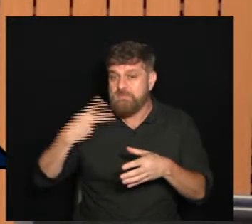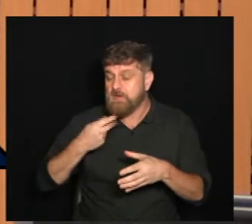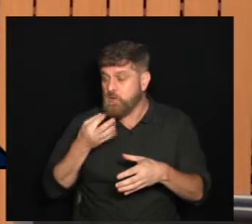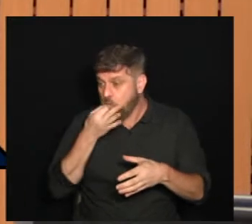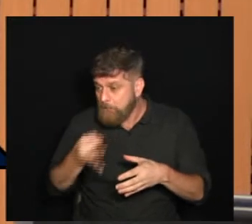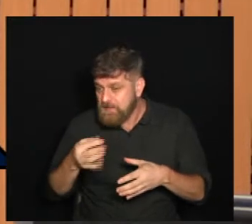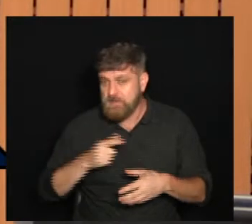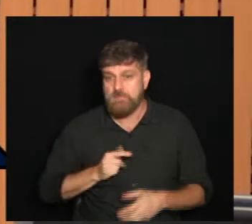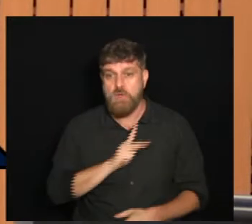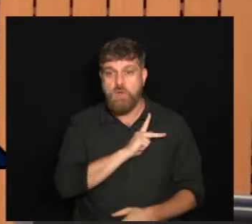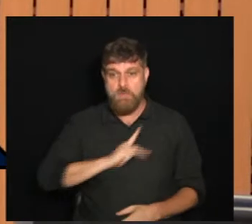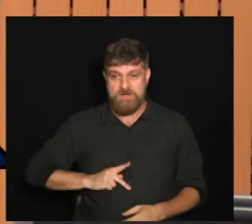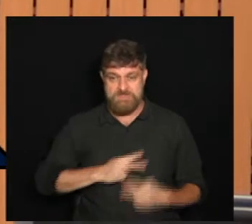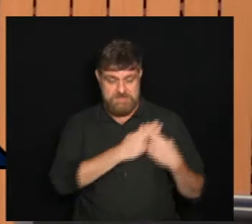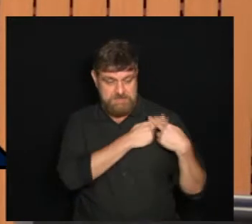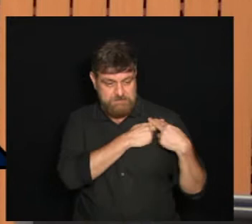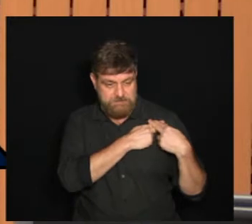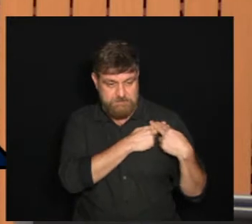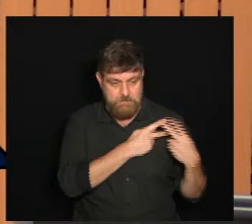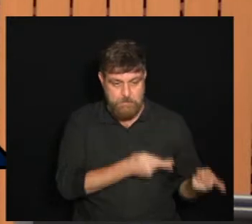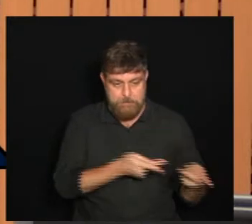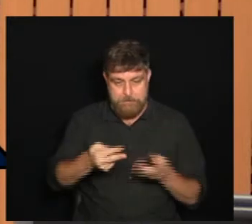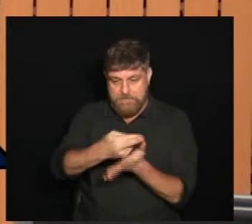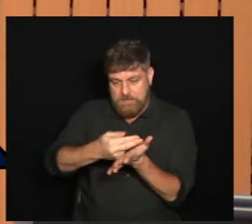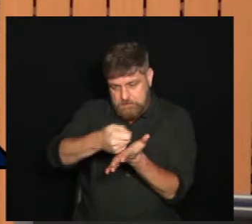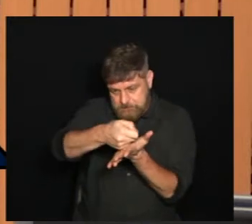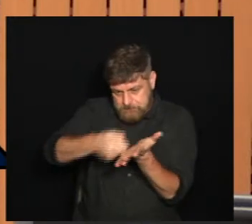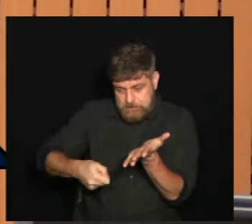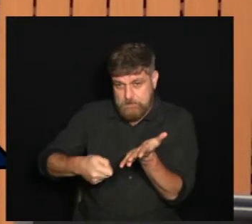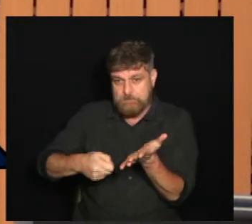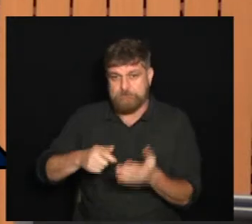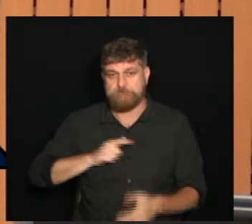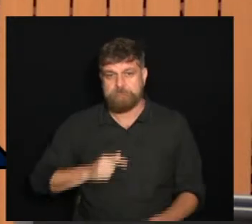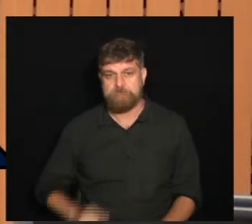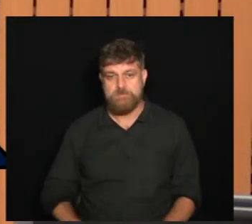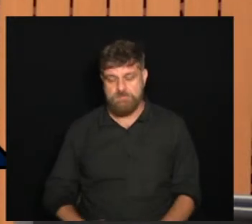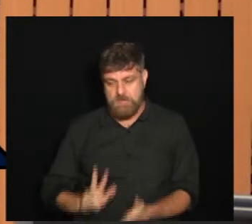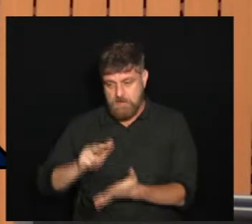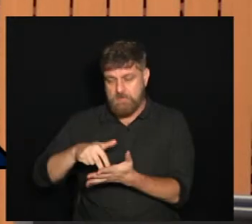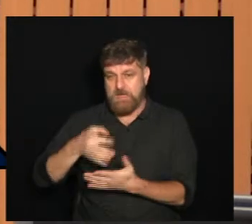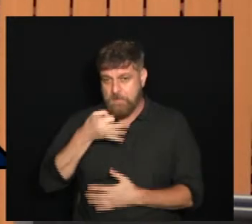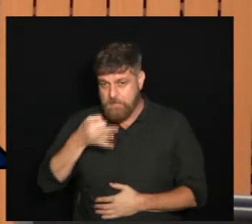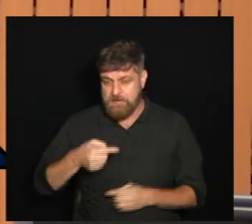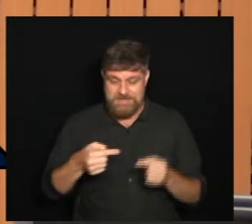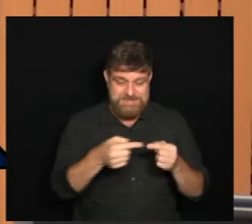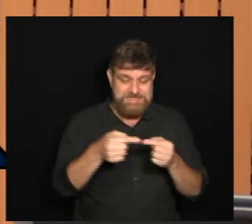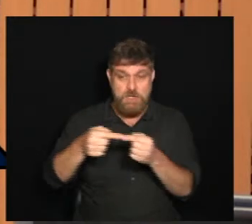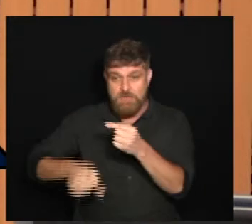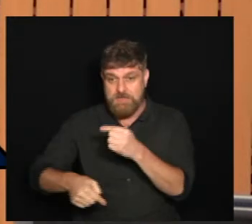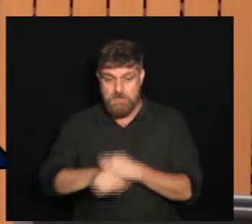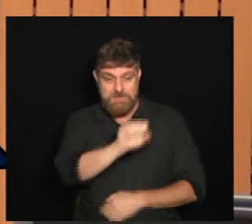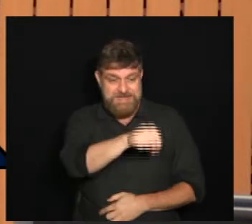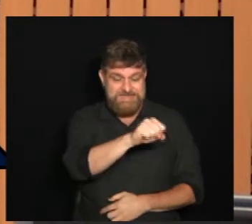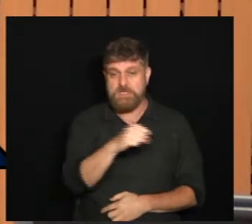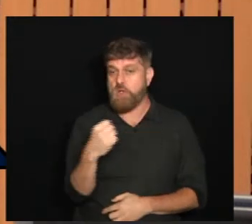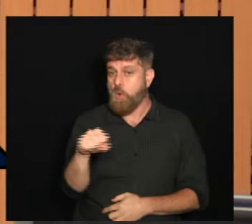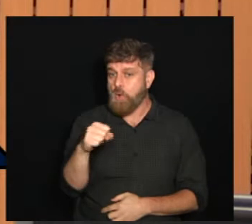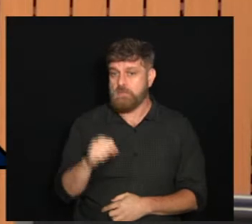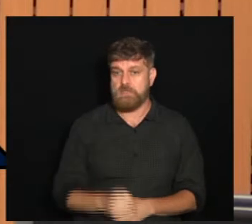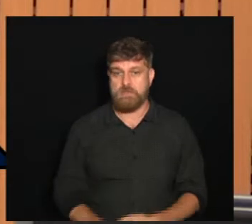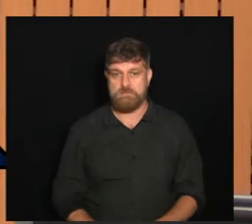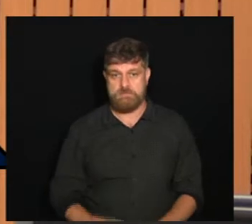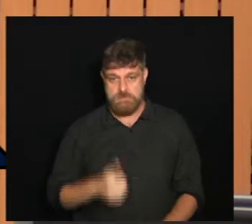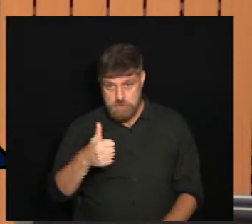o presidente da comissão indicará relator, o qual, por proferir seu voto, dirá sim ou não, fazendo gesto positivo